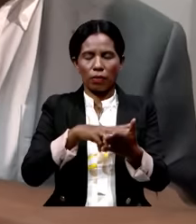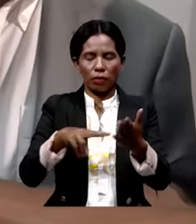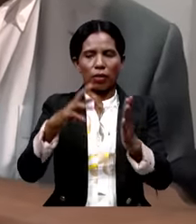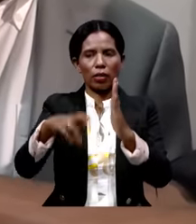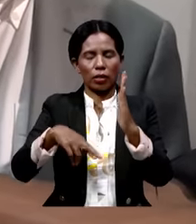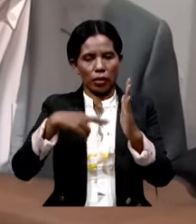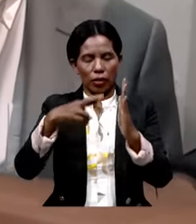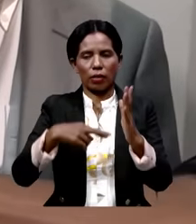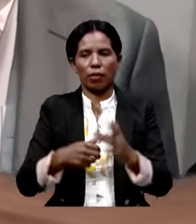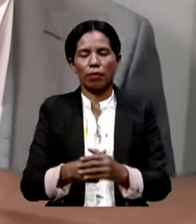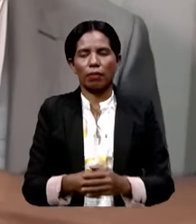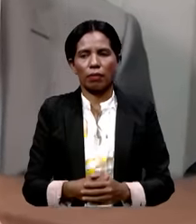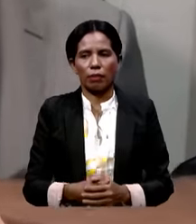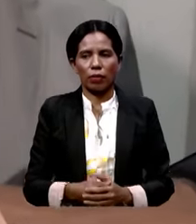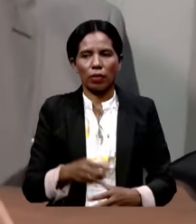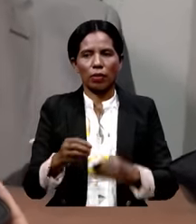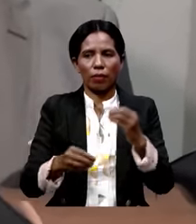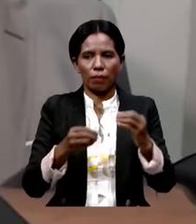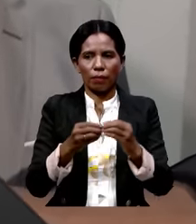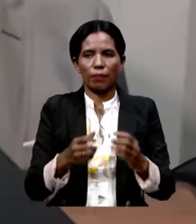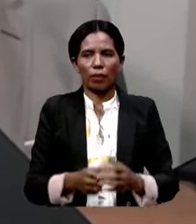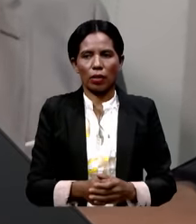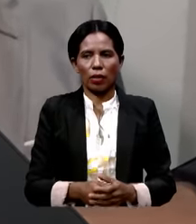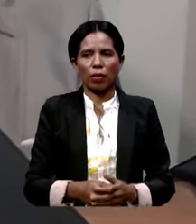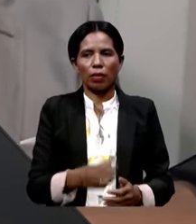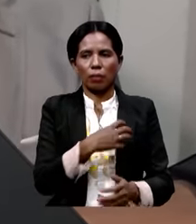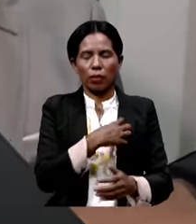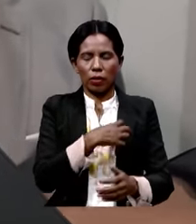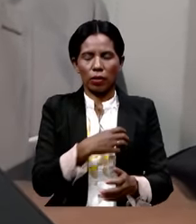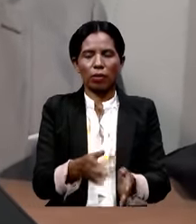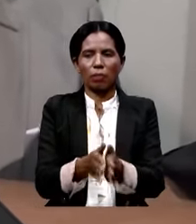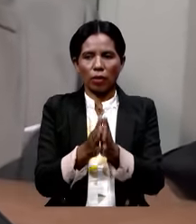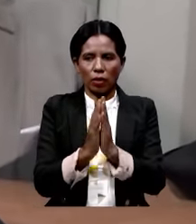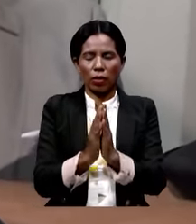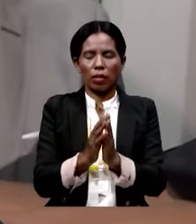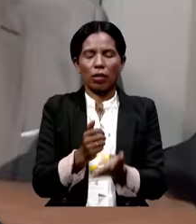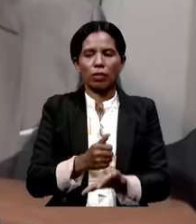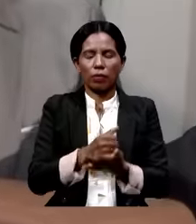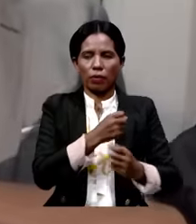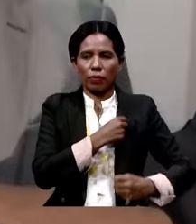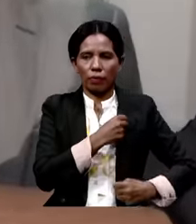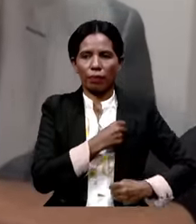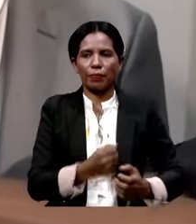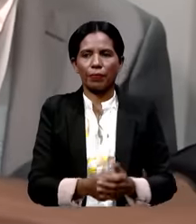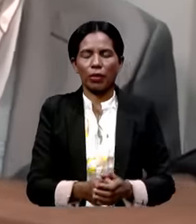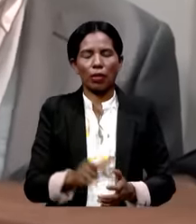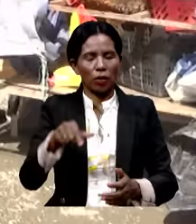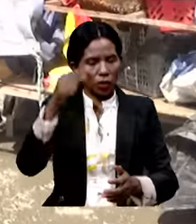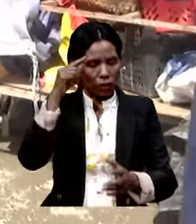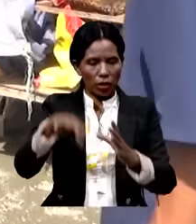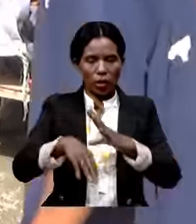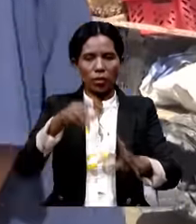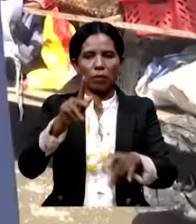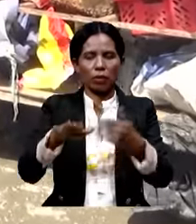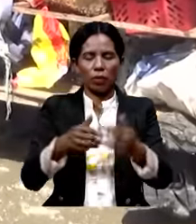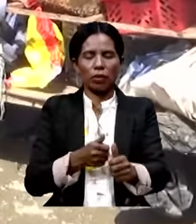regras Roma sobre a situação mal um polícia pelo apoio para forças armadas. Governo Hassai Comunidade Hirakne